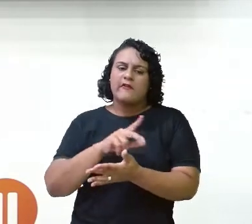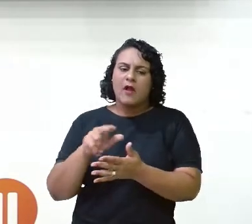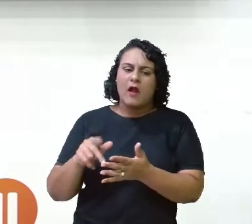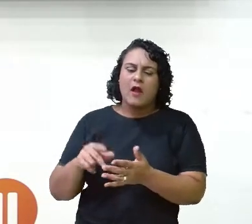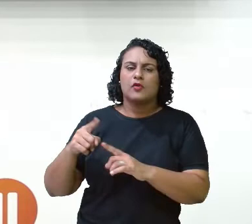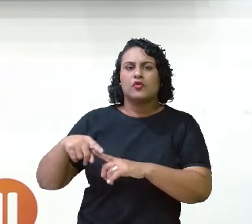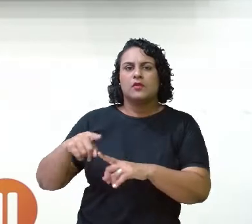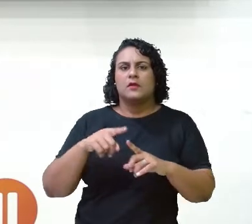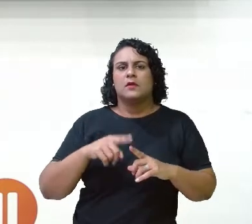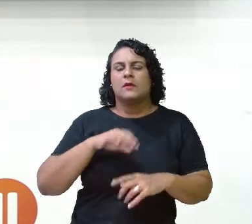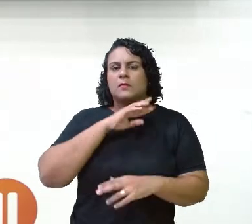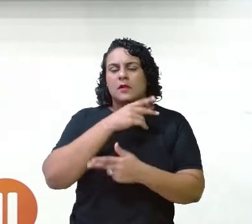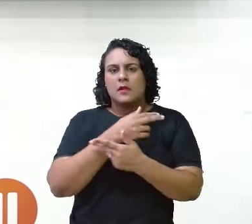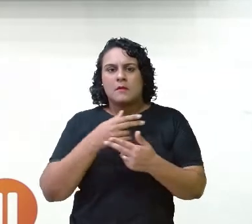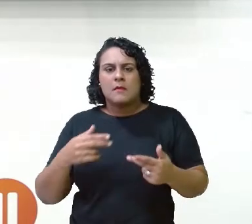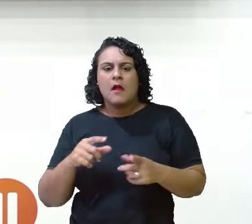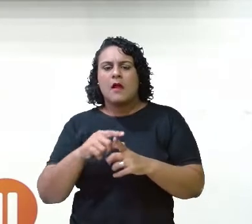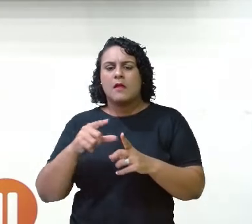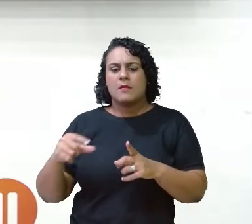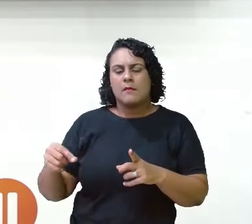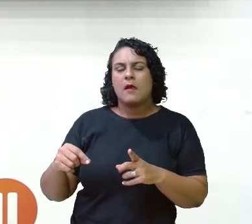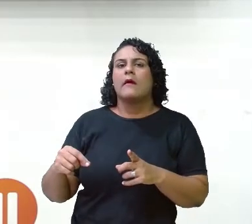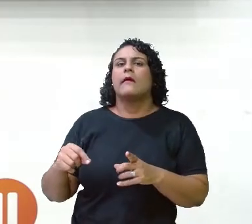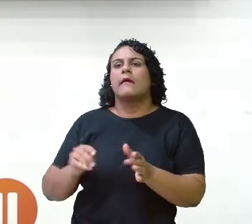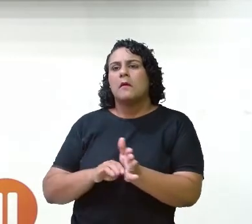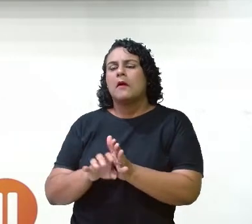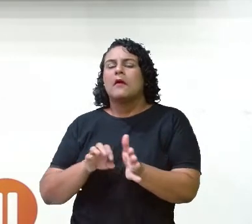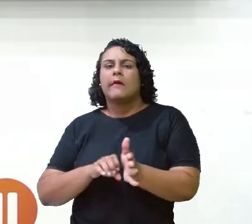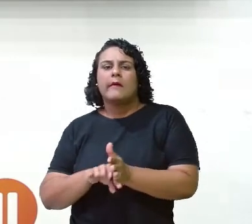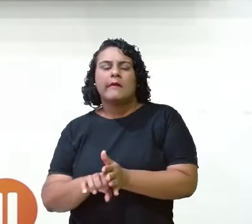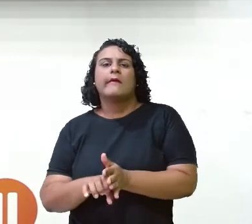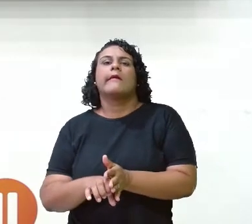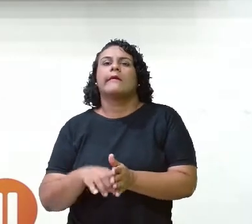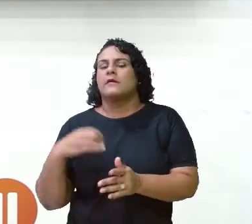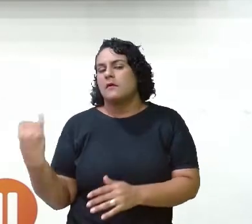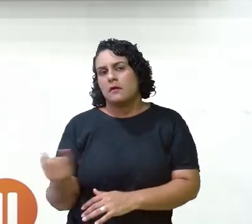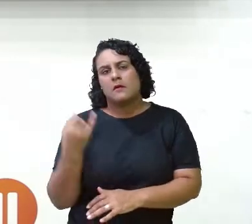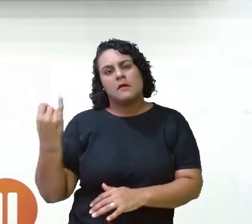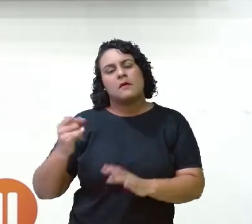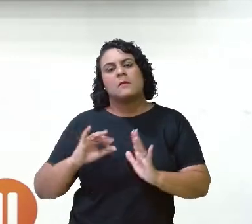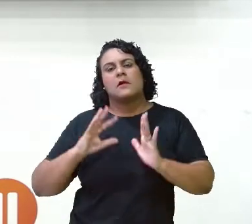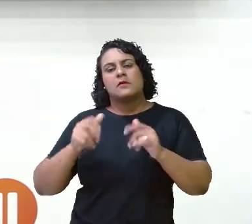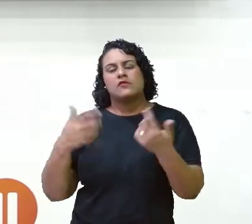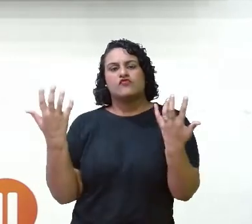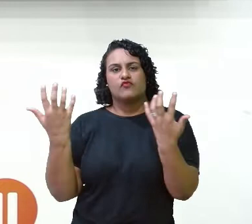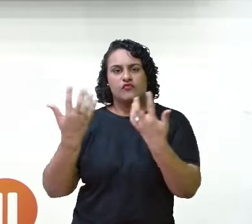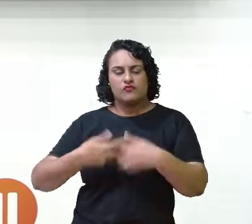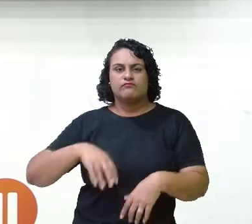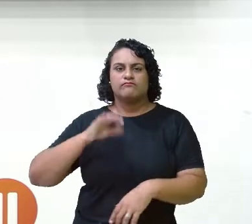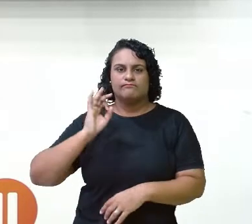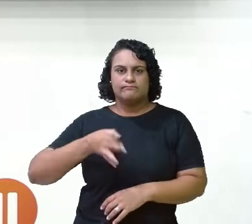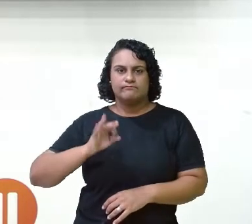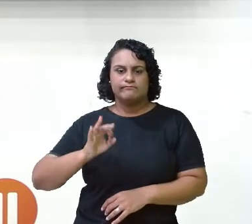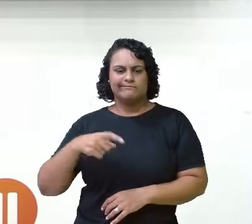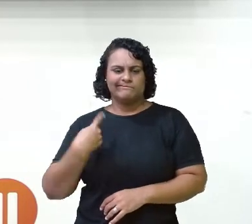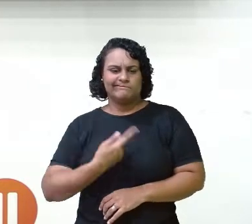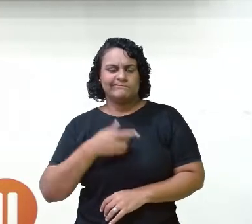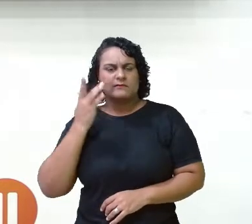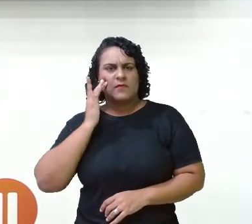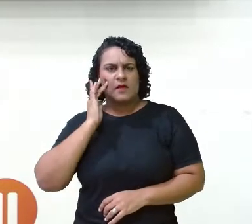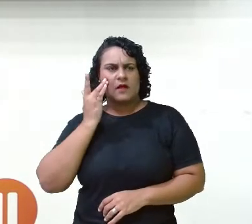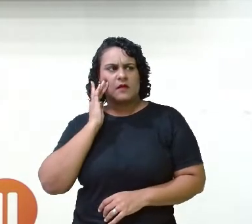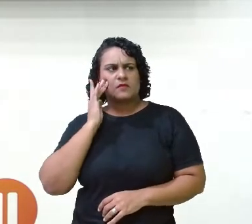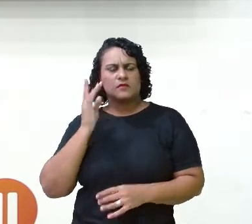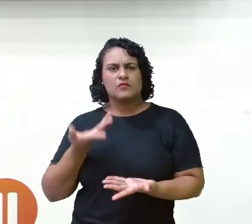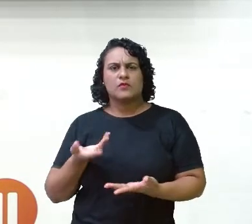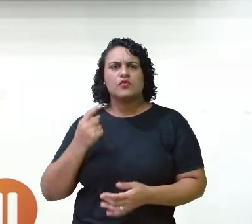que existem no nosso planeta e que são fundamentais para que tudo funcione direitinho. A gente acha que quando a